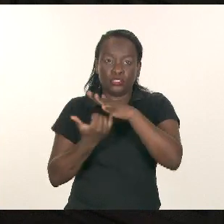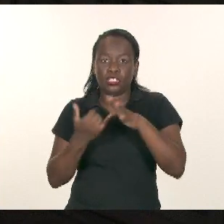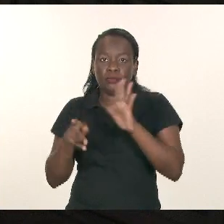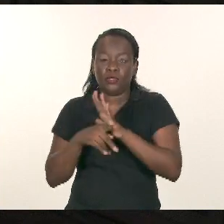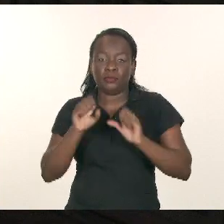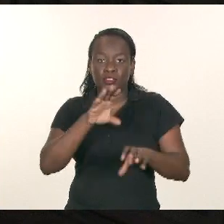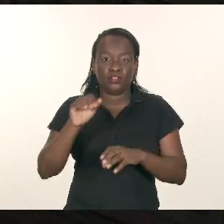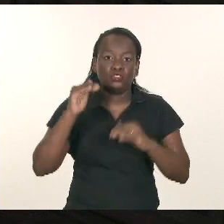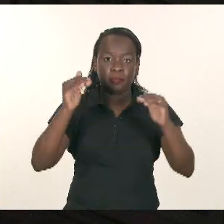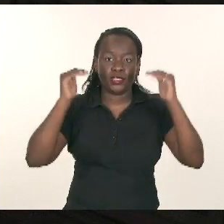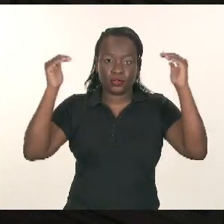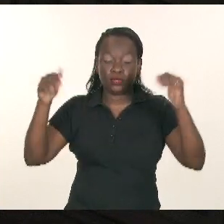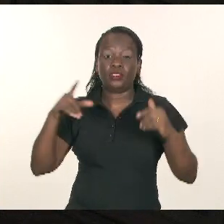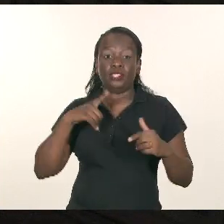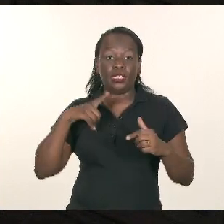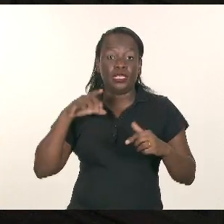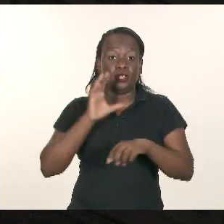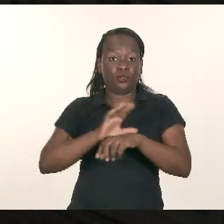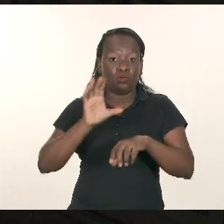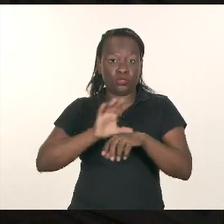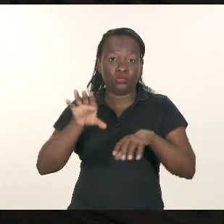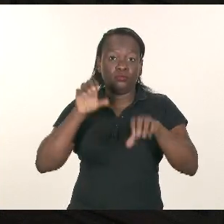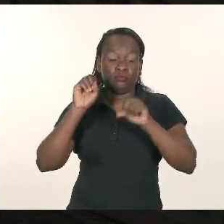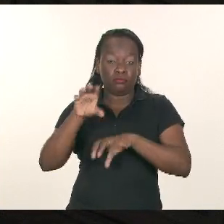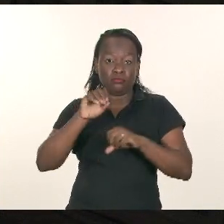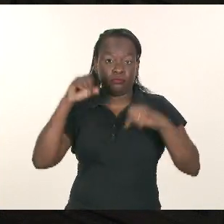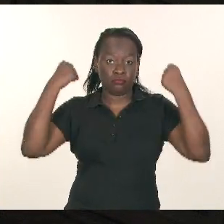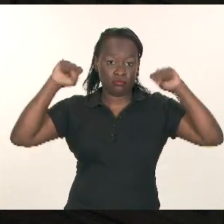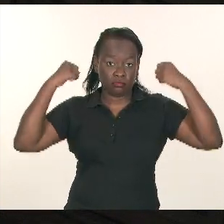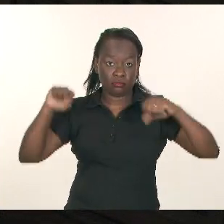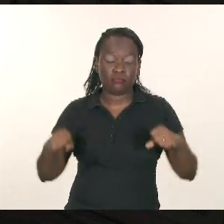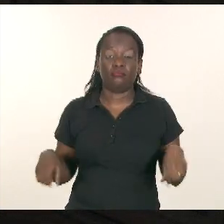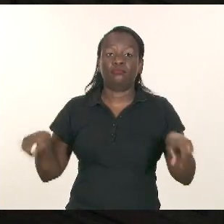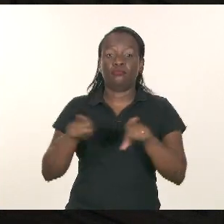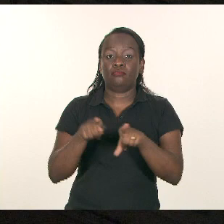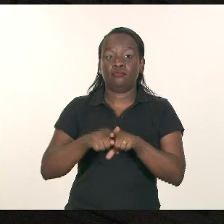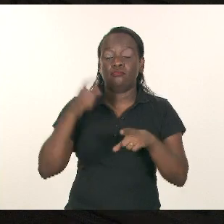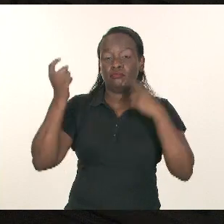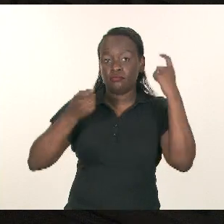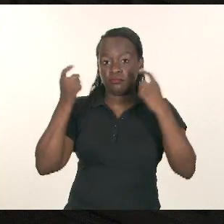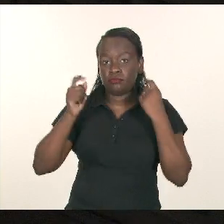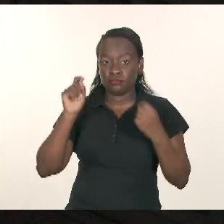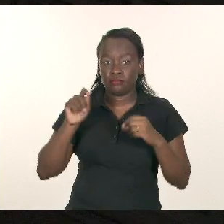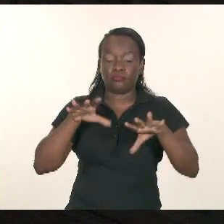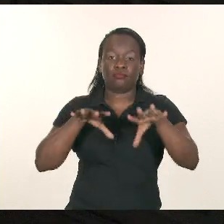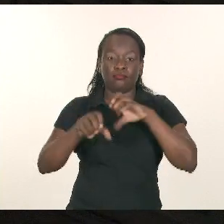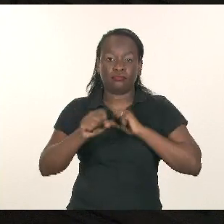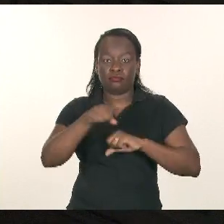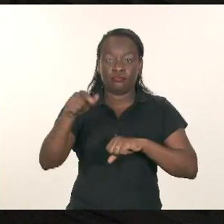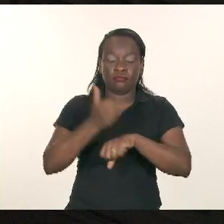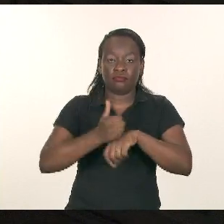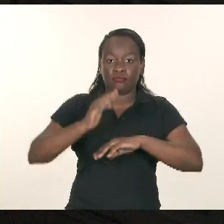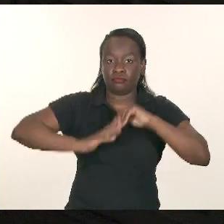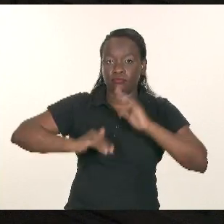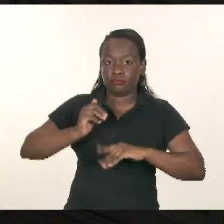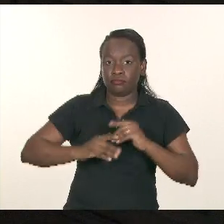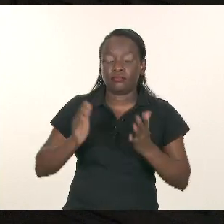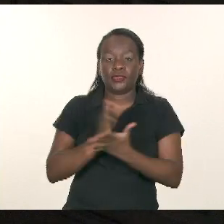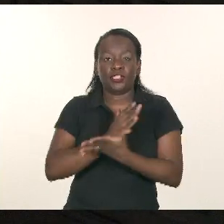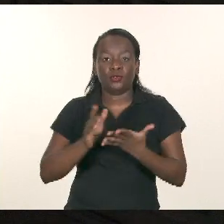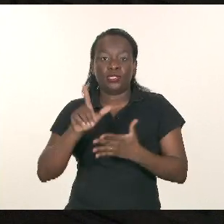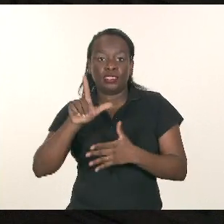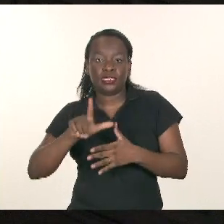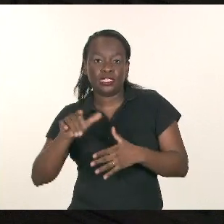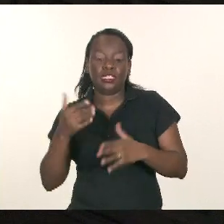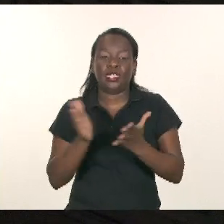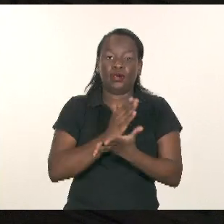ensino superior que oferecem o curso de licenciatura em Educação Física, a preocupação também com a formação desses profissionais, uns são licenciados, outros